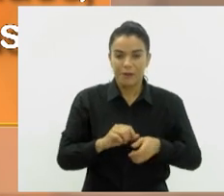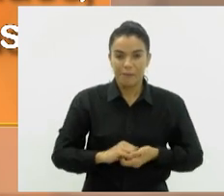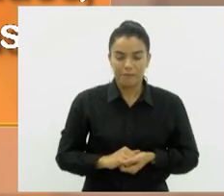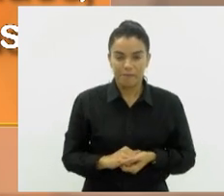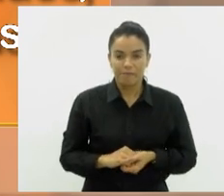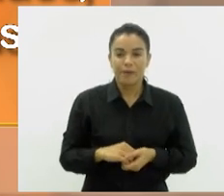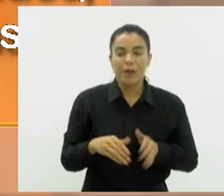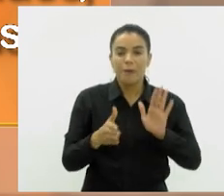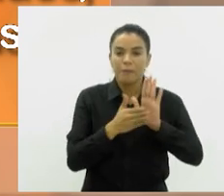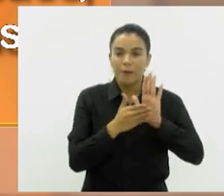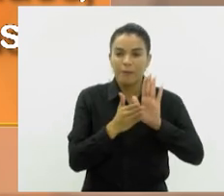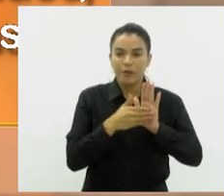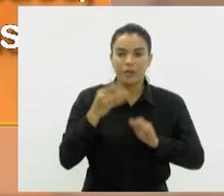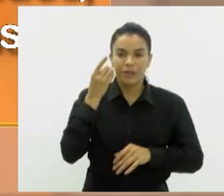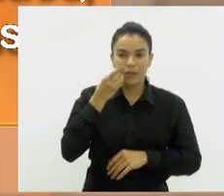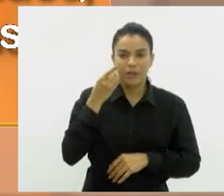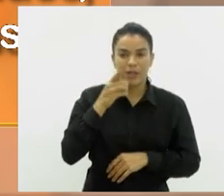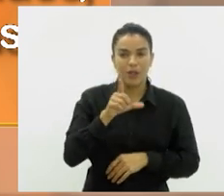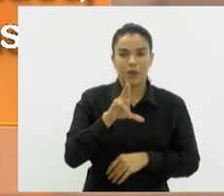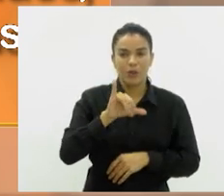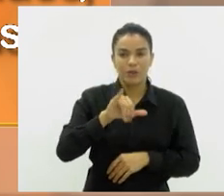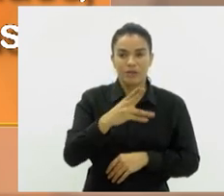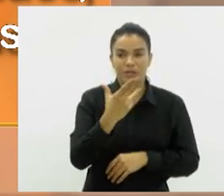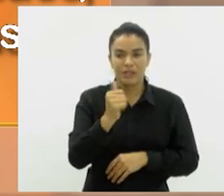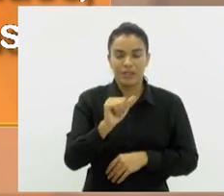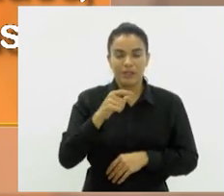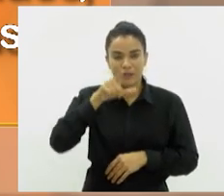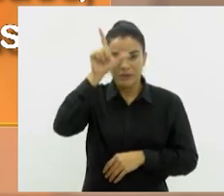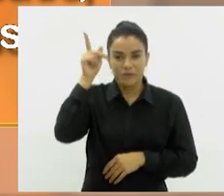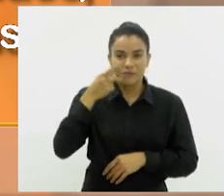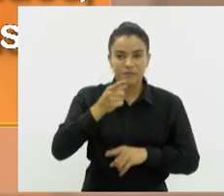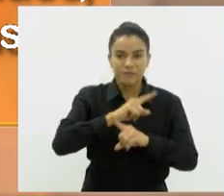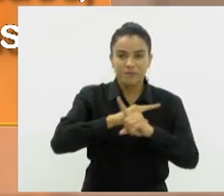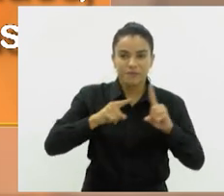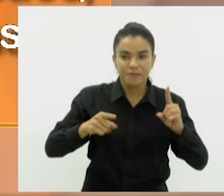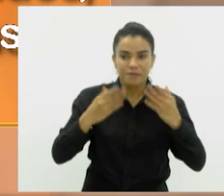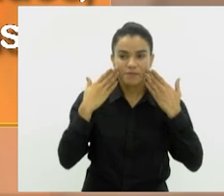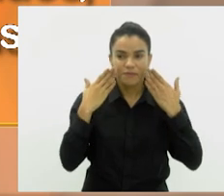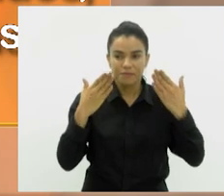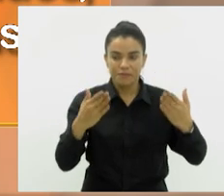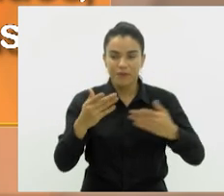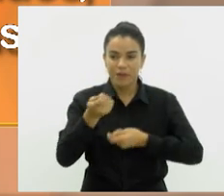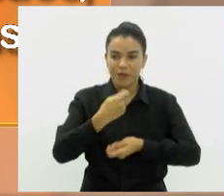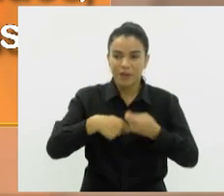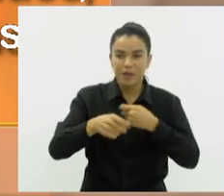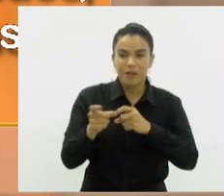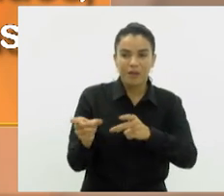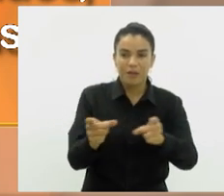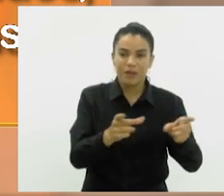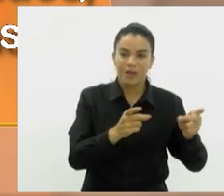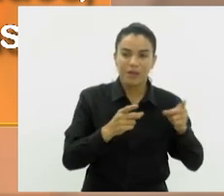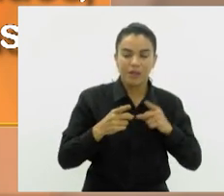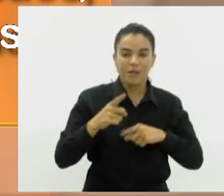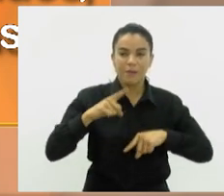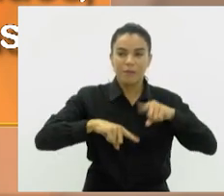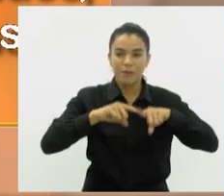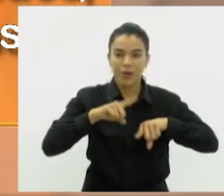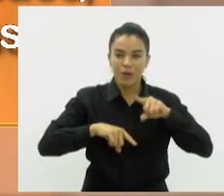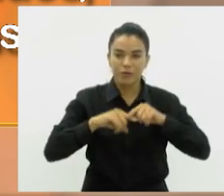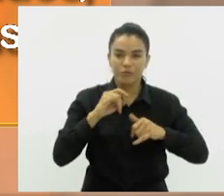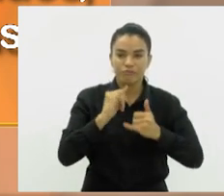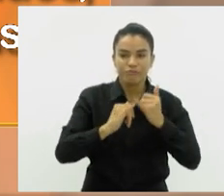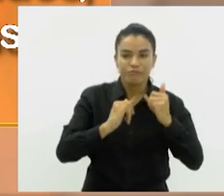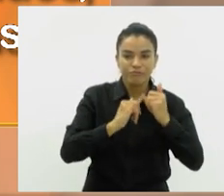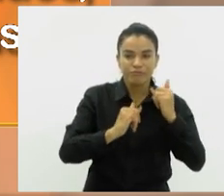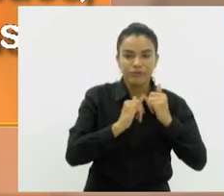discussão proposta dos deputados lucin e Luis Paulo que proíbe a exposição e comercialização de produtos similares